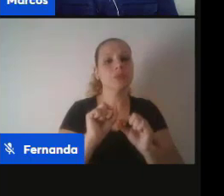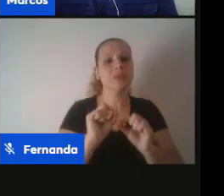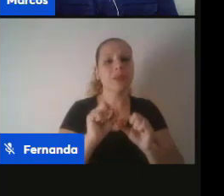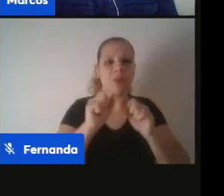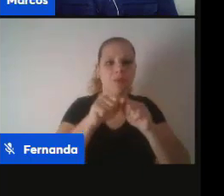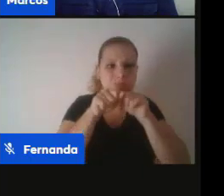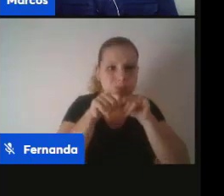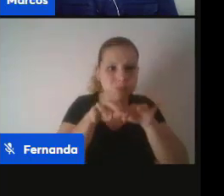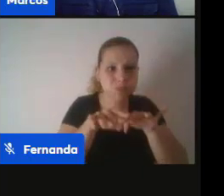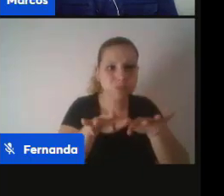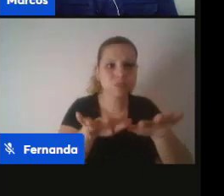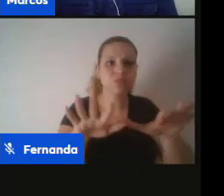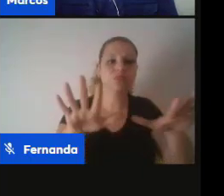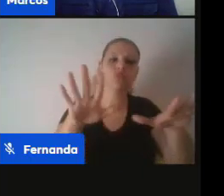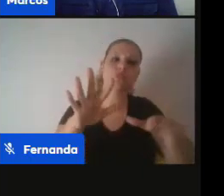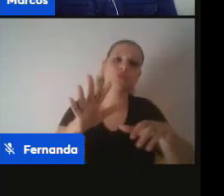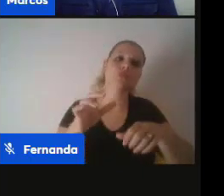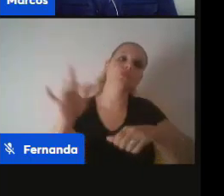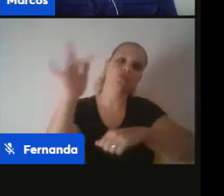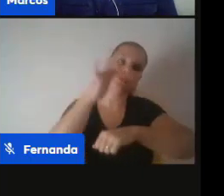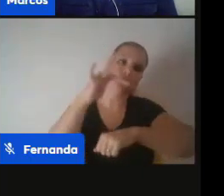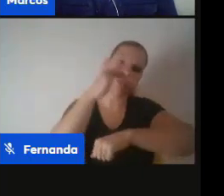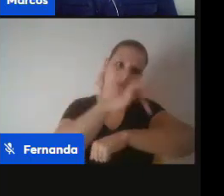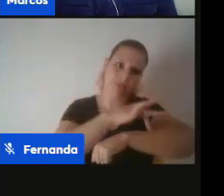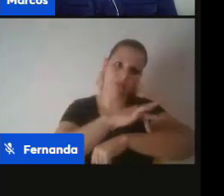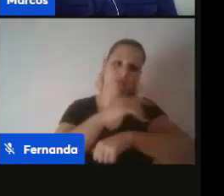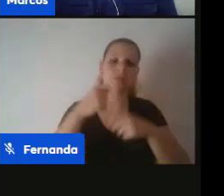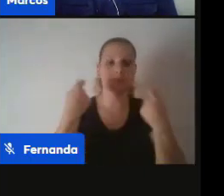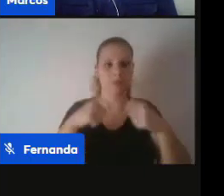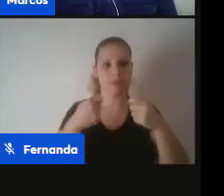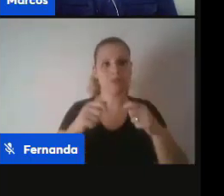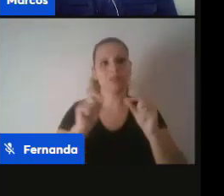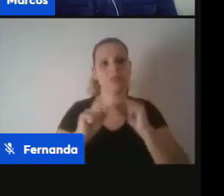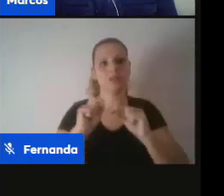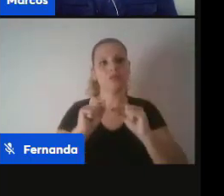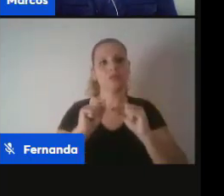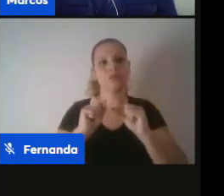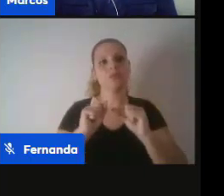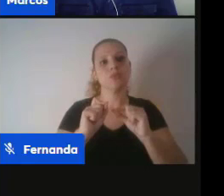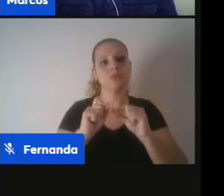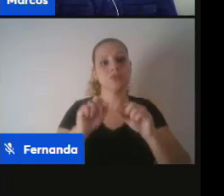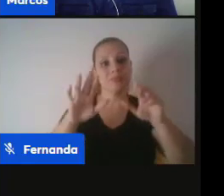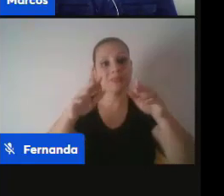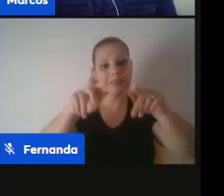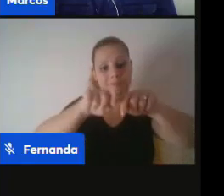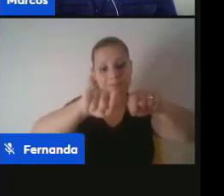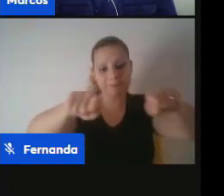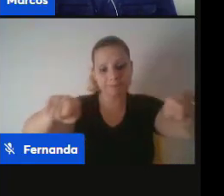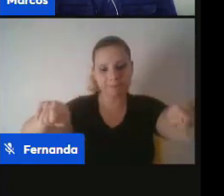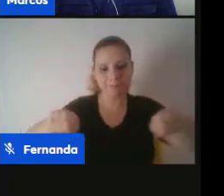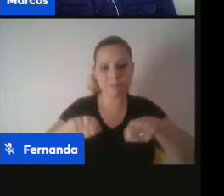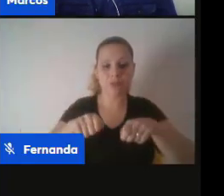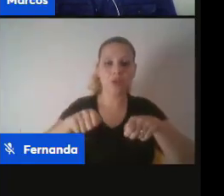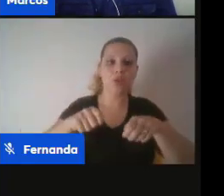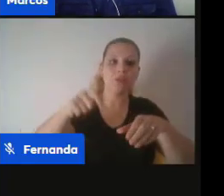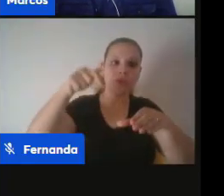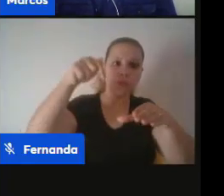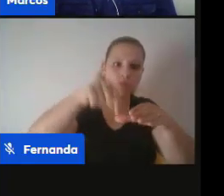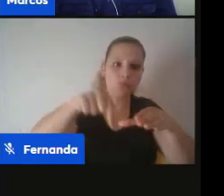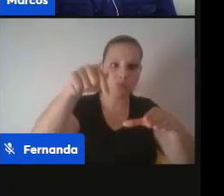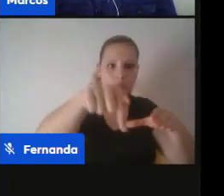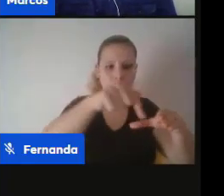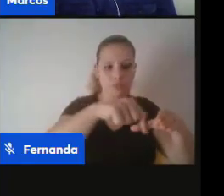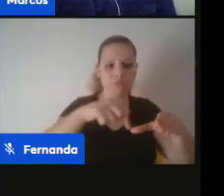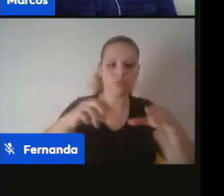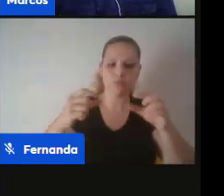de proliferação do vetor. Então, nós temos que, eventualmente, manter esses locais vedados, esses locais furados, esses locais